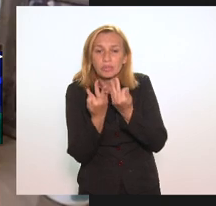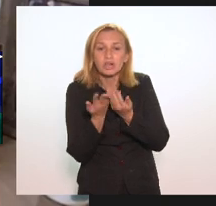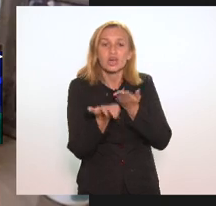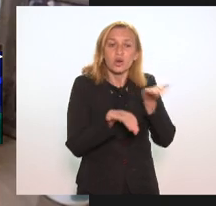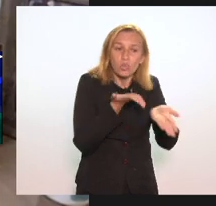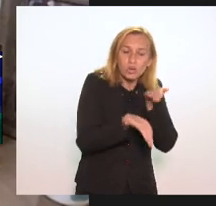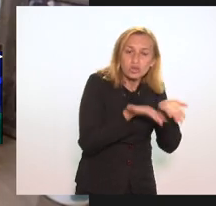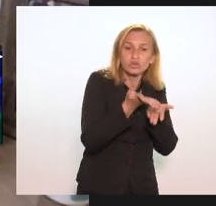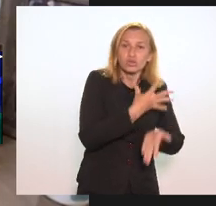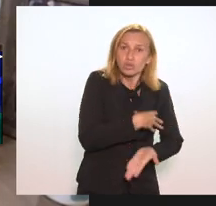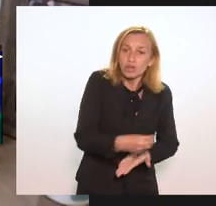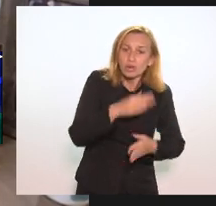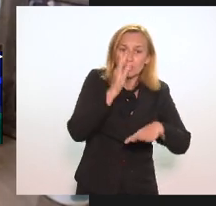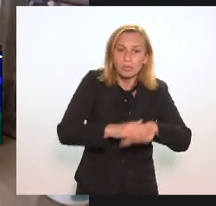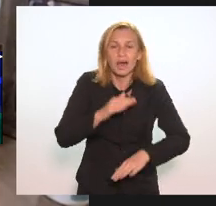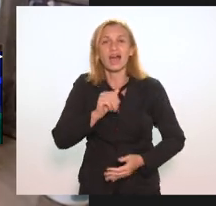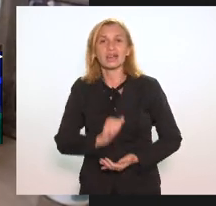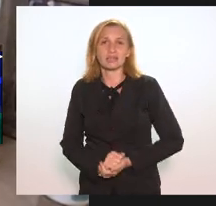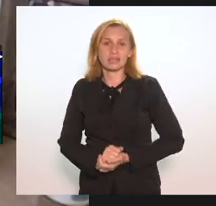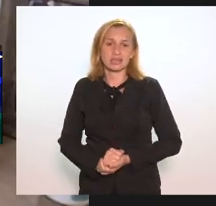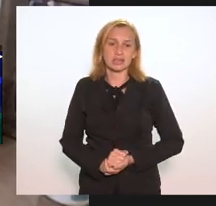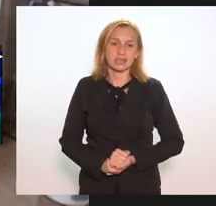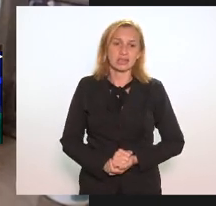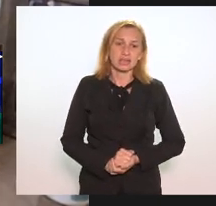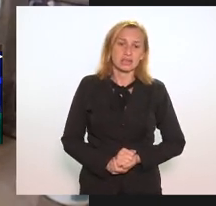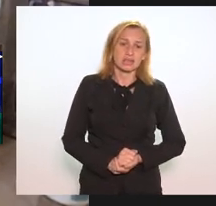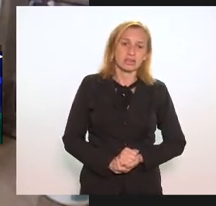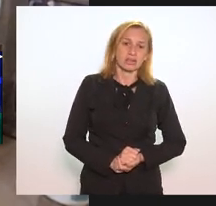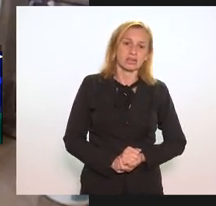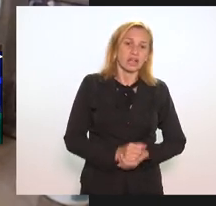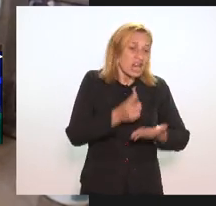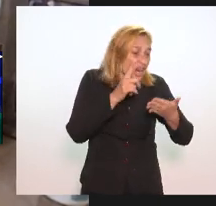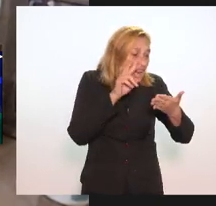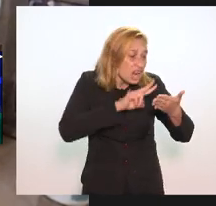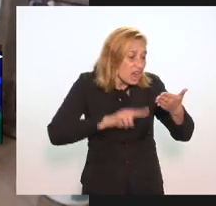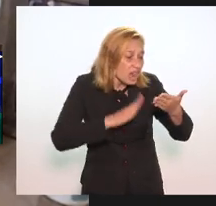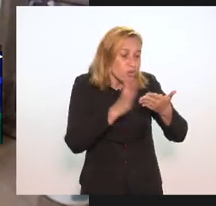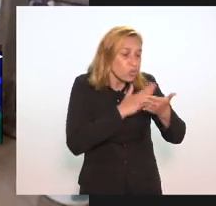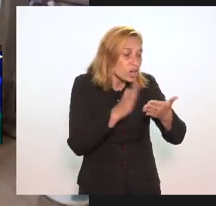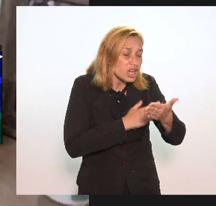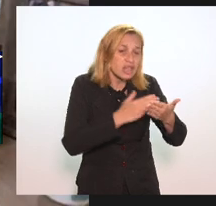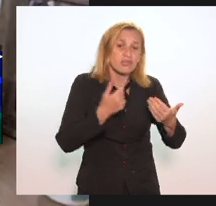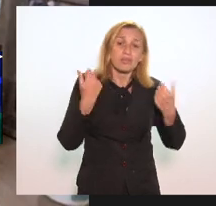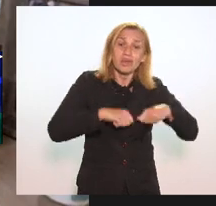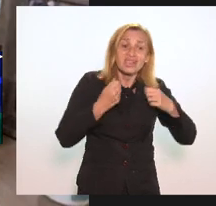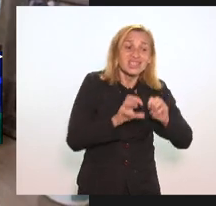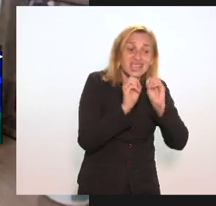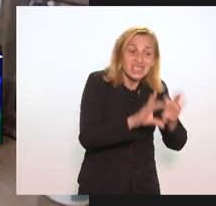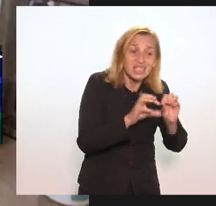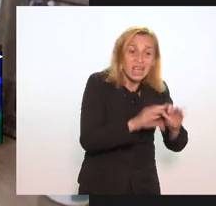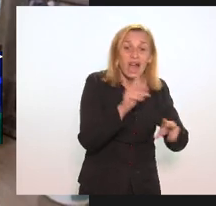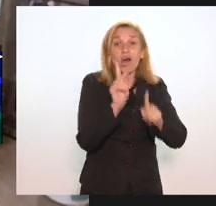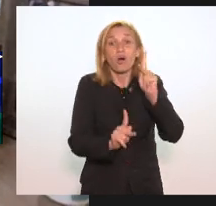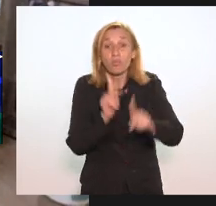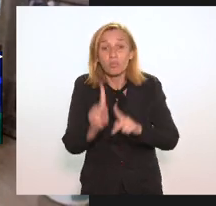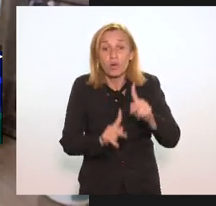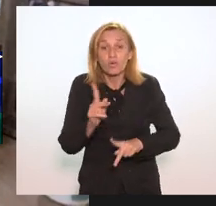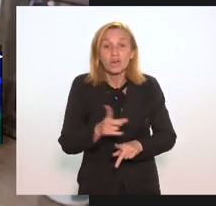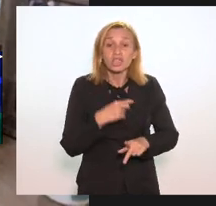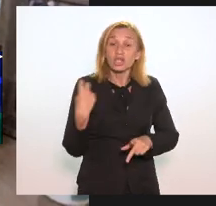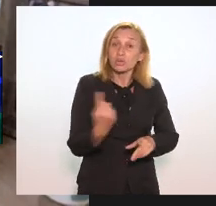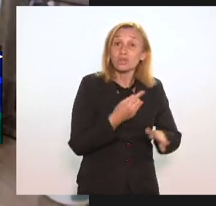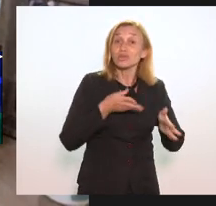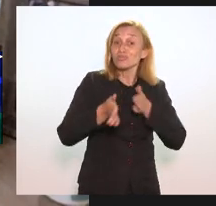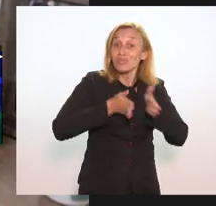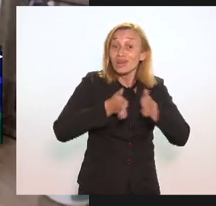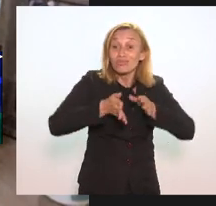cuspir ver lá o livro valeu Um vivo a gente precisa ensinar o nosso povo que a gente está